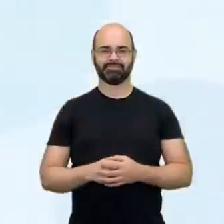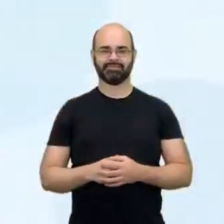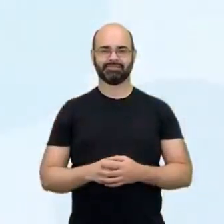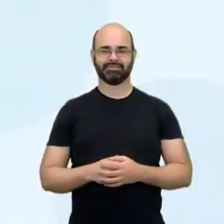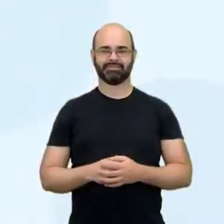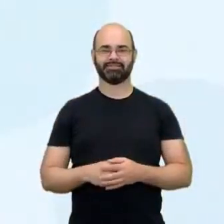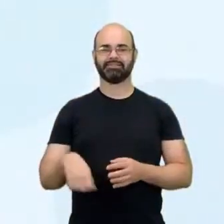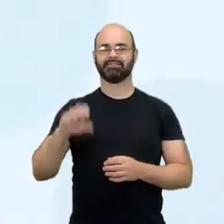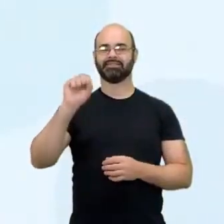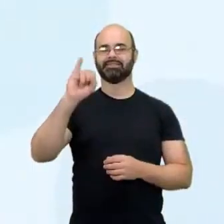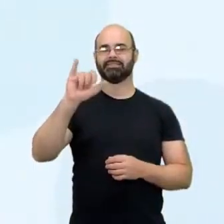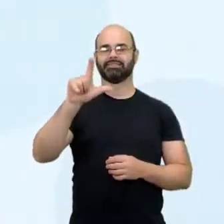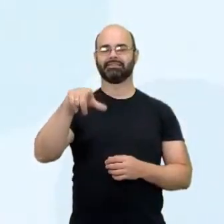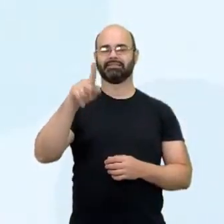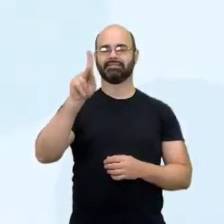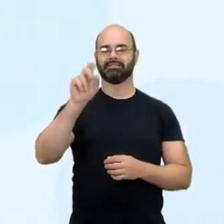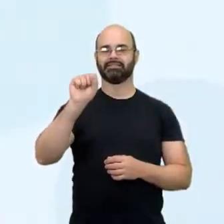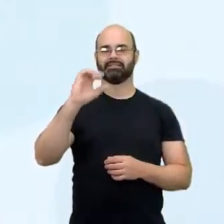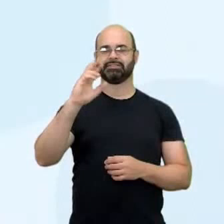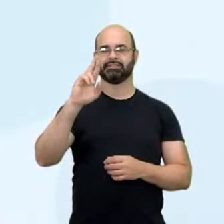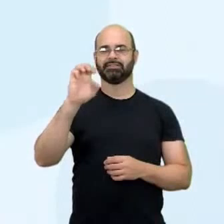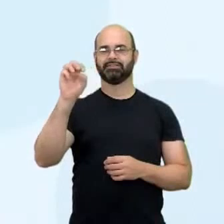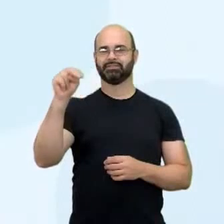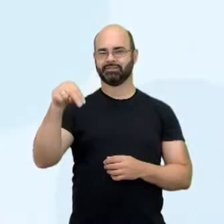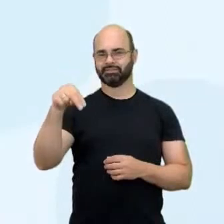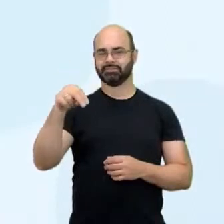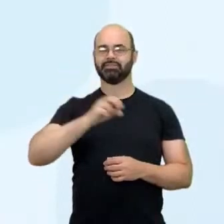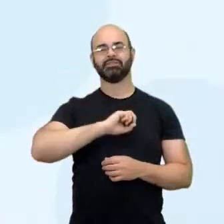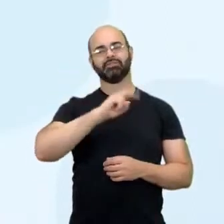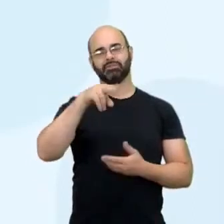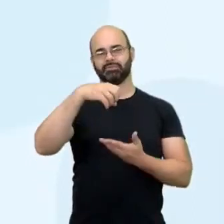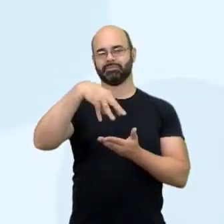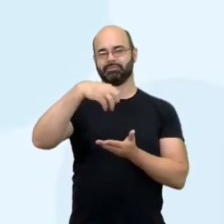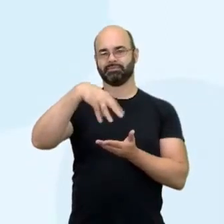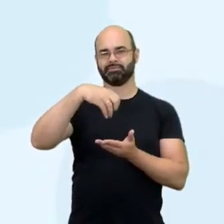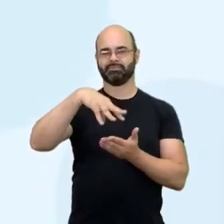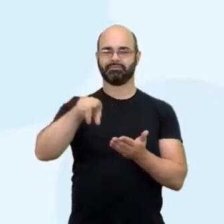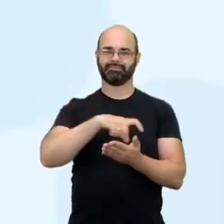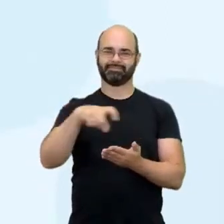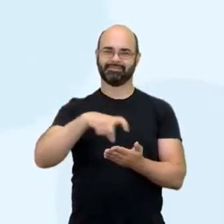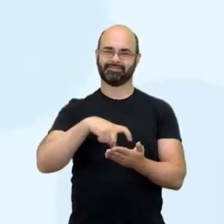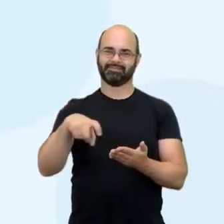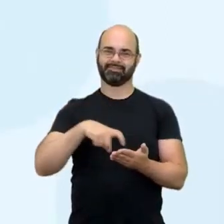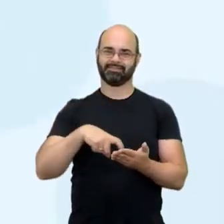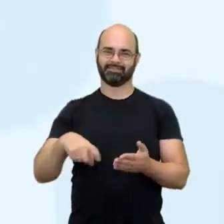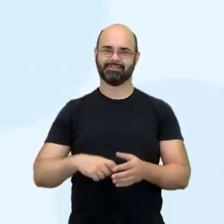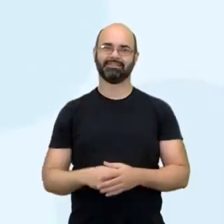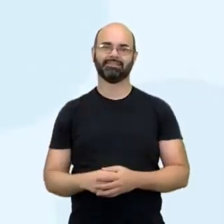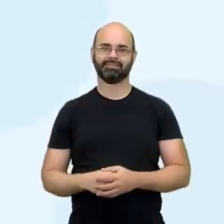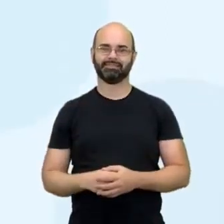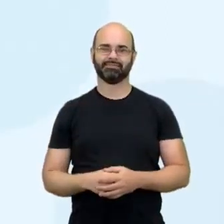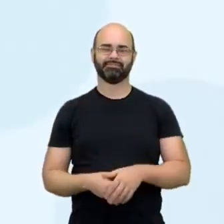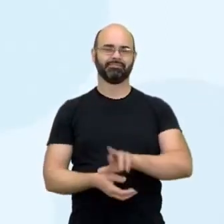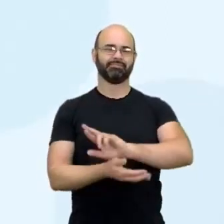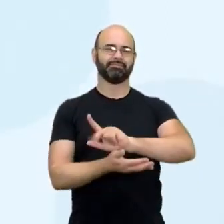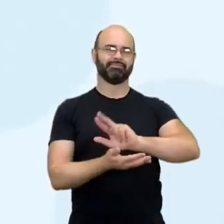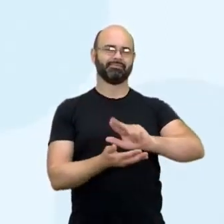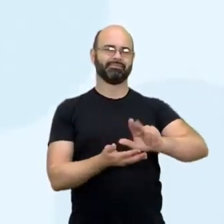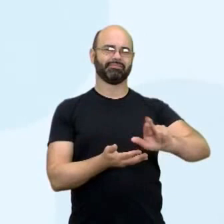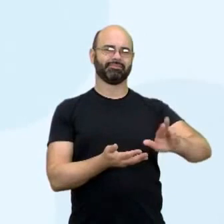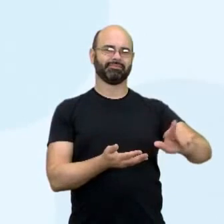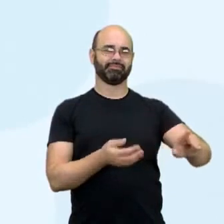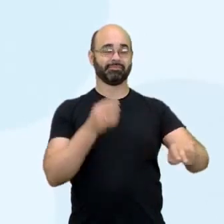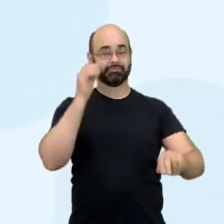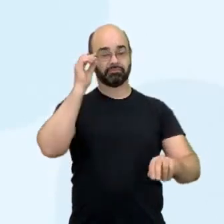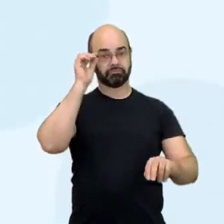do silkscreen ou mesmo de uma fotocopiadora, uma impressão. Existem diversos tipos que mantêm o formato de cartaz e